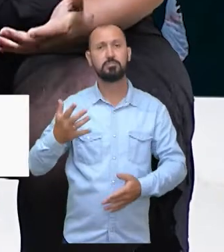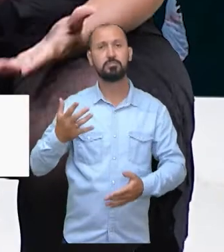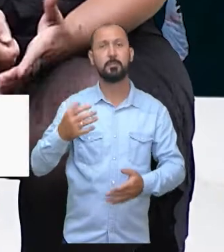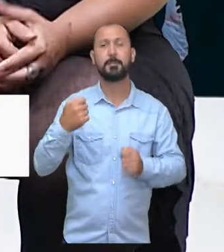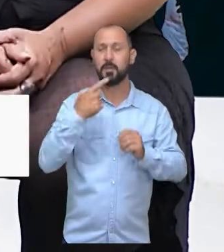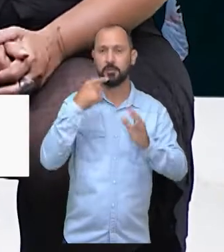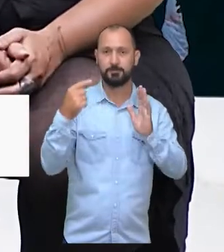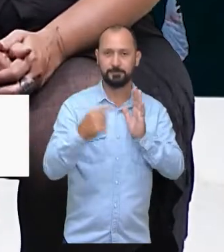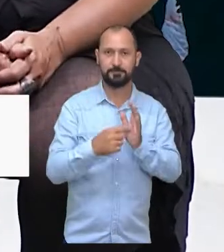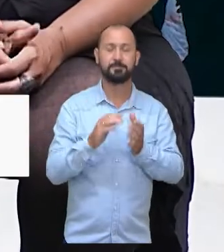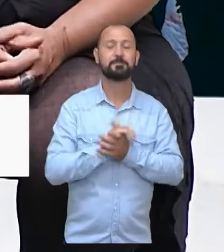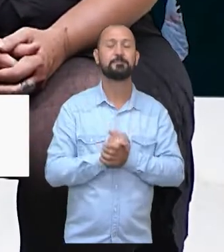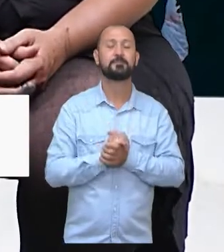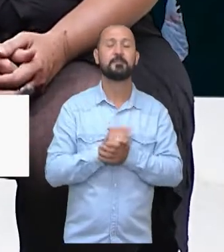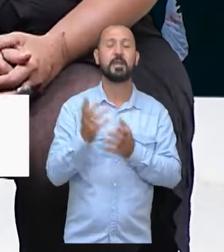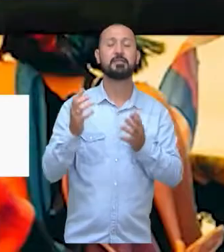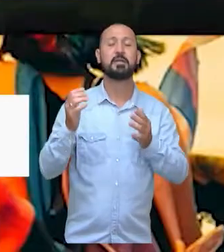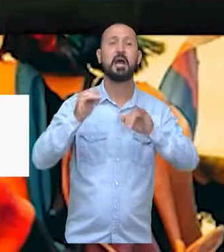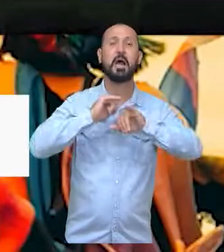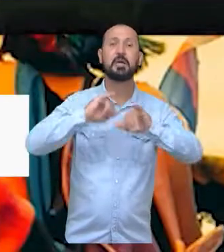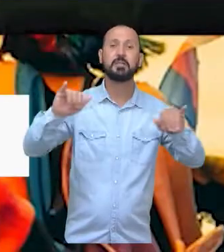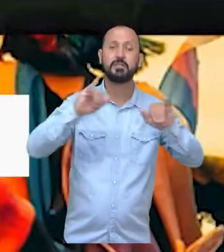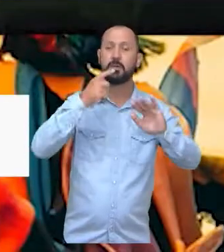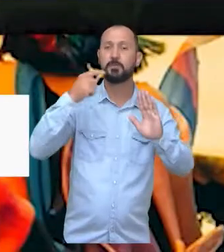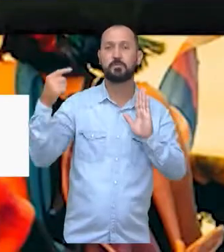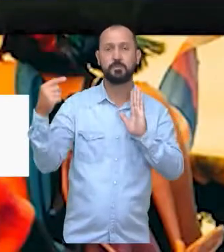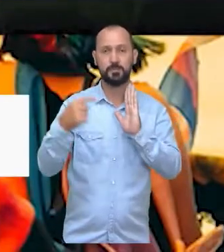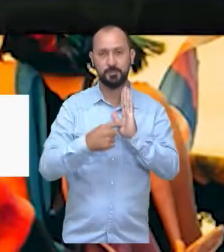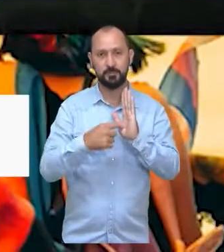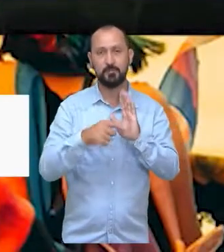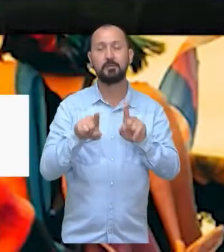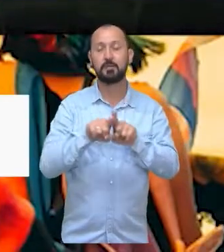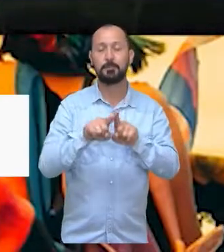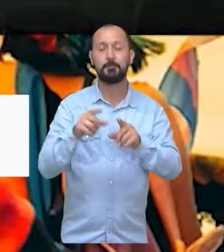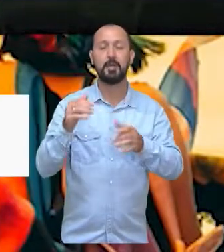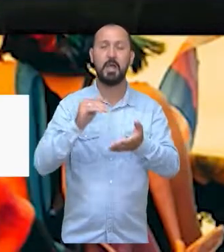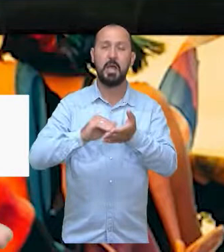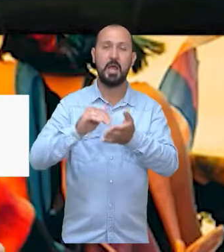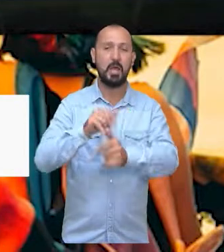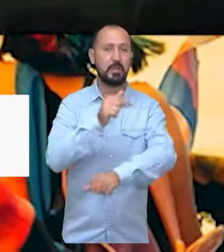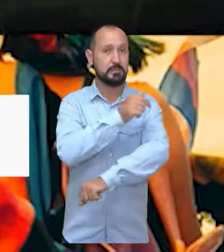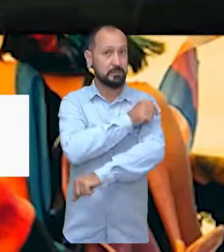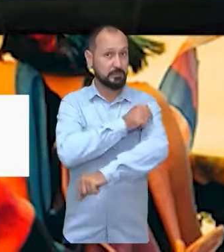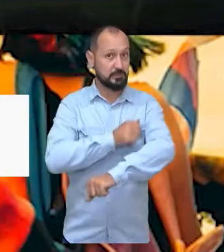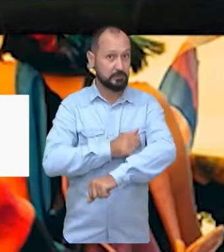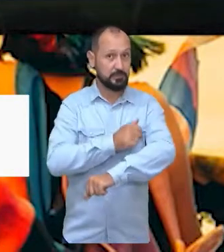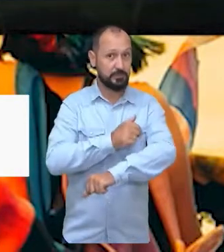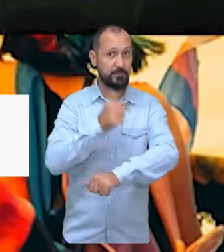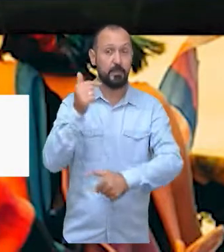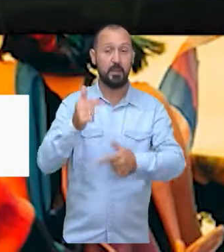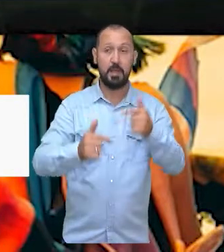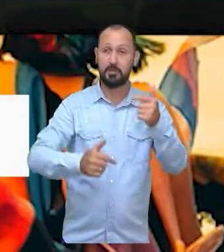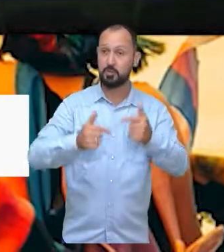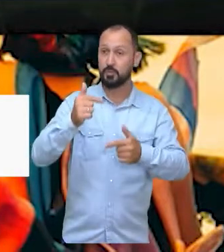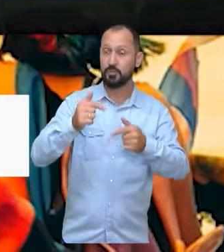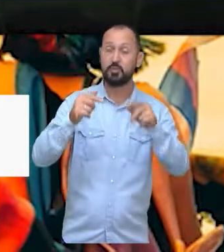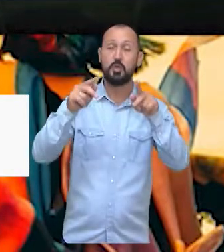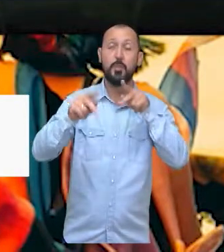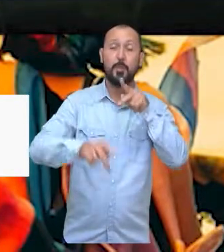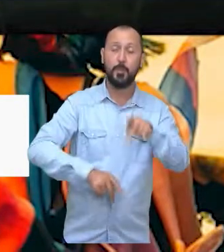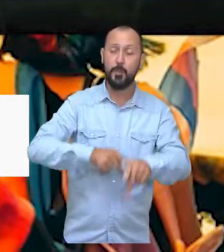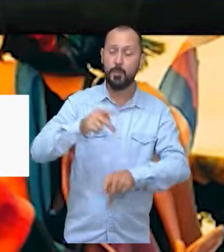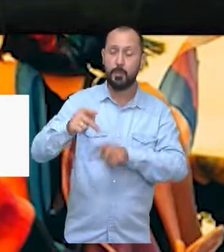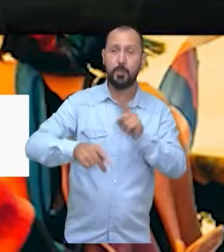impor, precisam denunciar. E essas campanhas de denúncia, né, tanto a Subsecretaria de Estado de Políticas Públicas